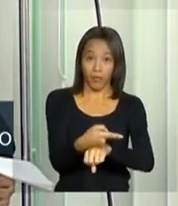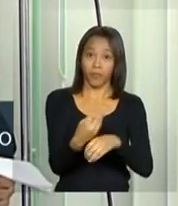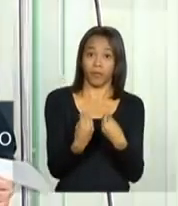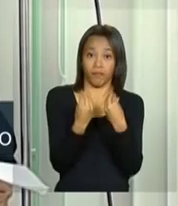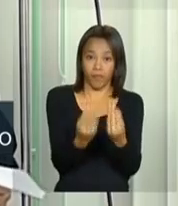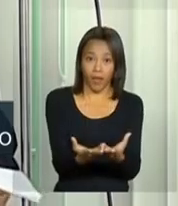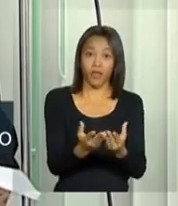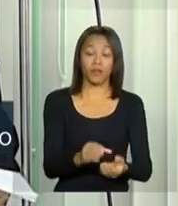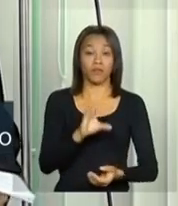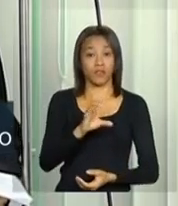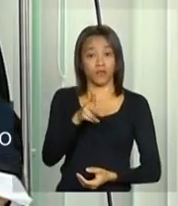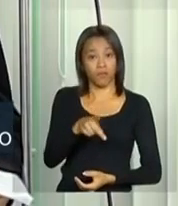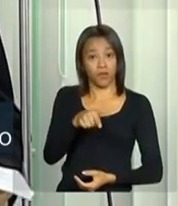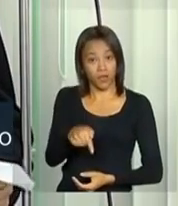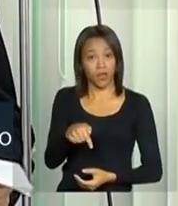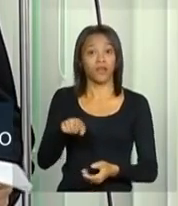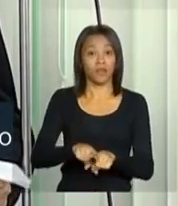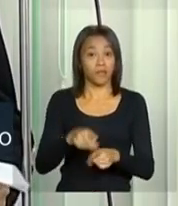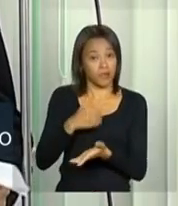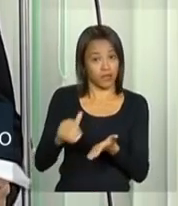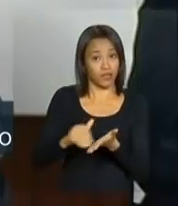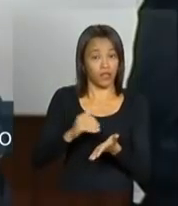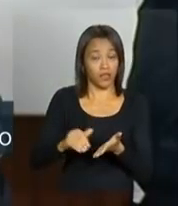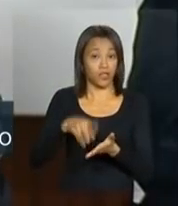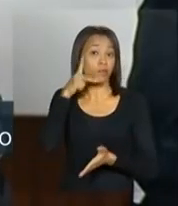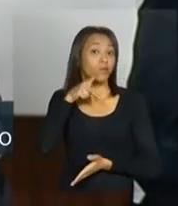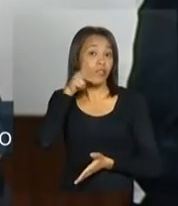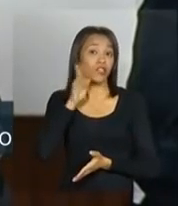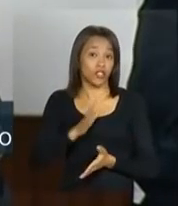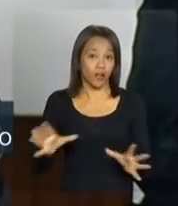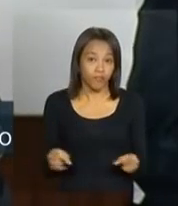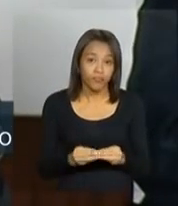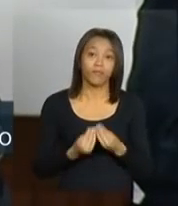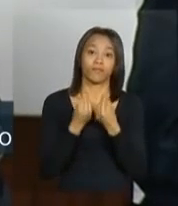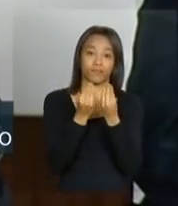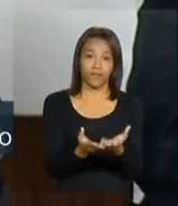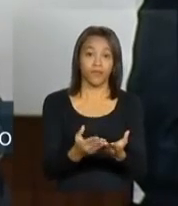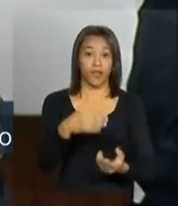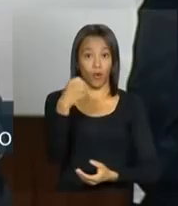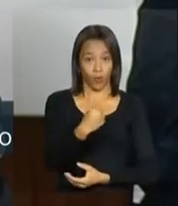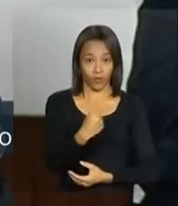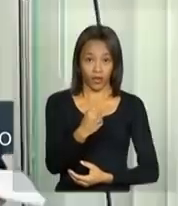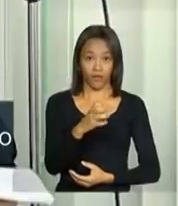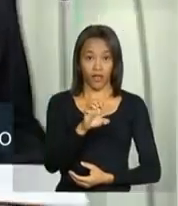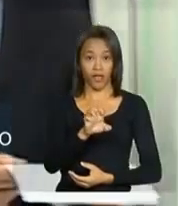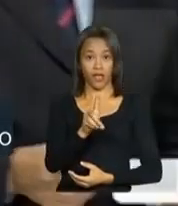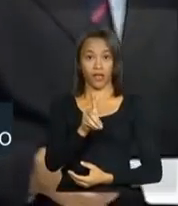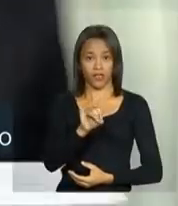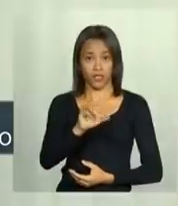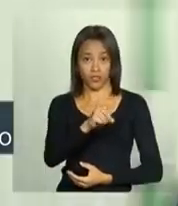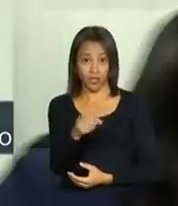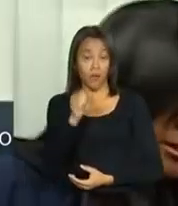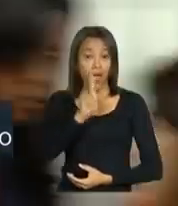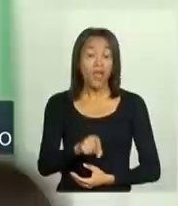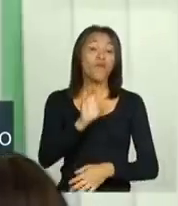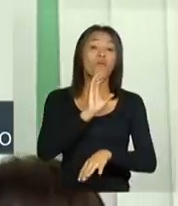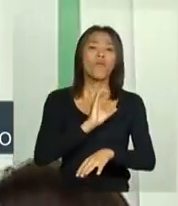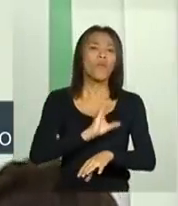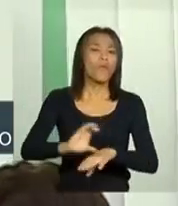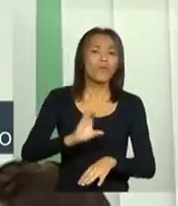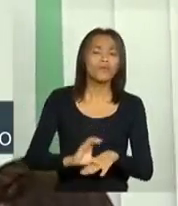que o CNPq, a Secretaria de Política para as Mulheres, instituiu, já agora na sua 8ª edição, é um concurso anual de redações